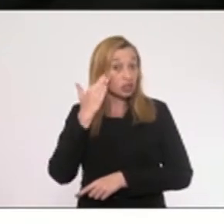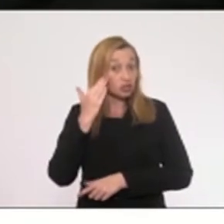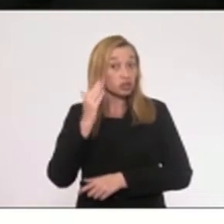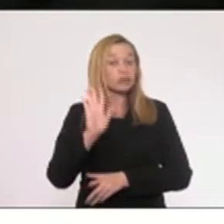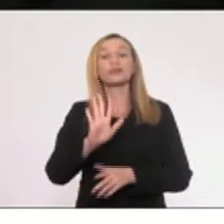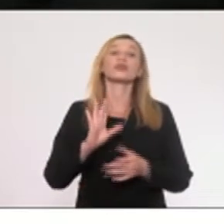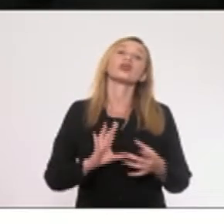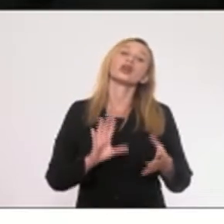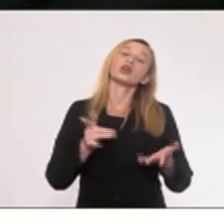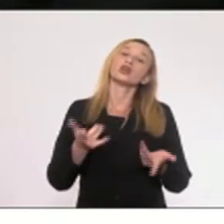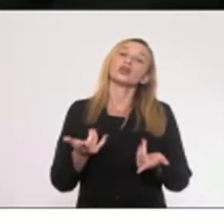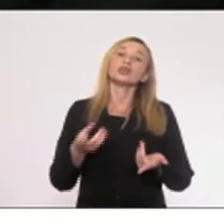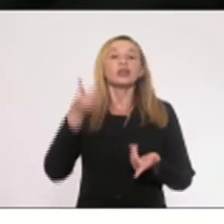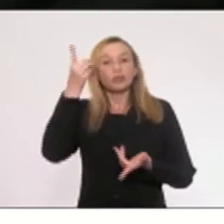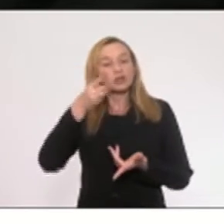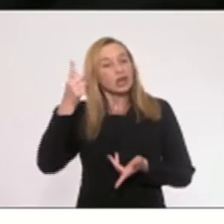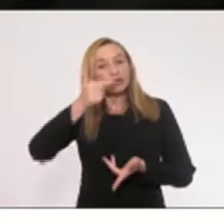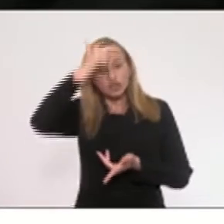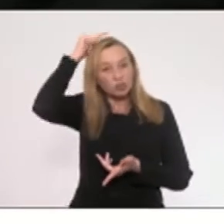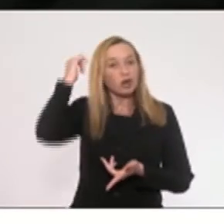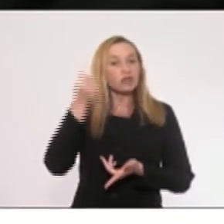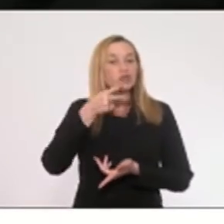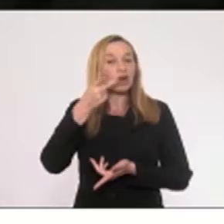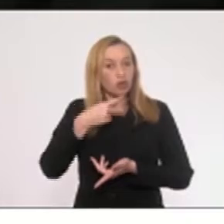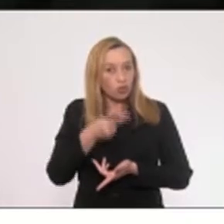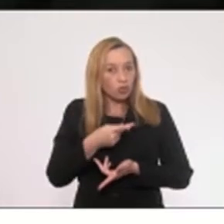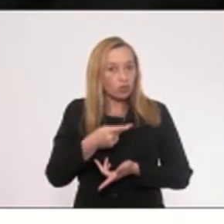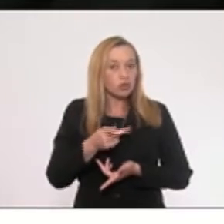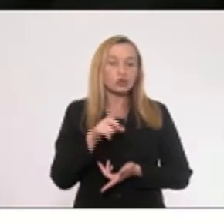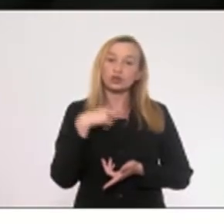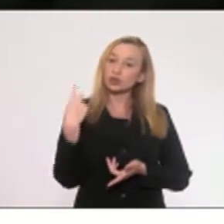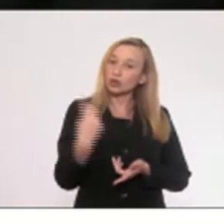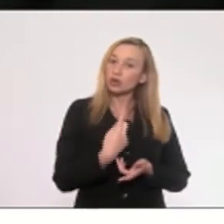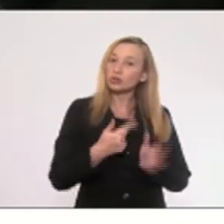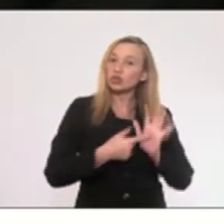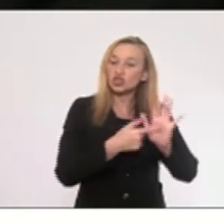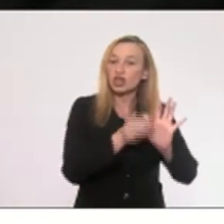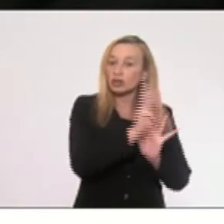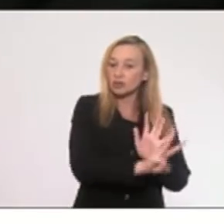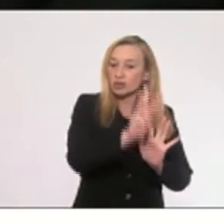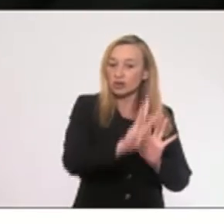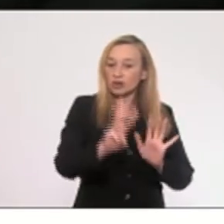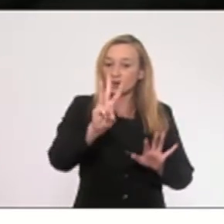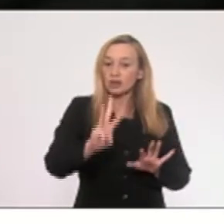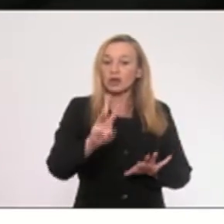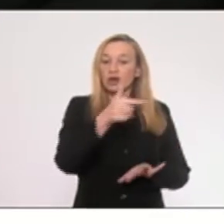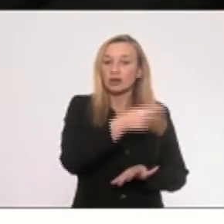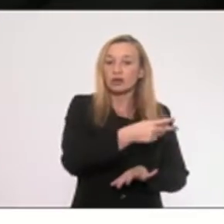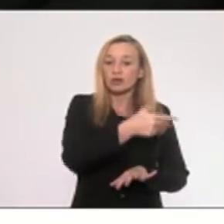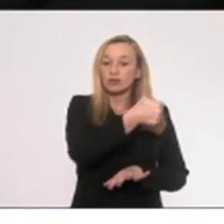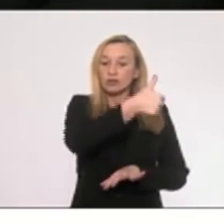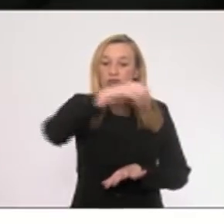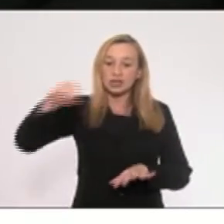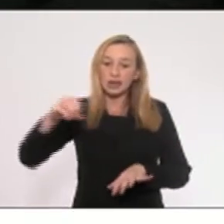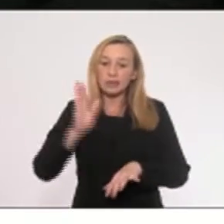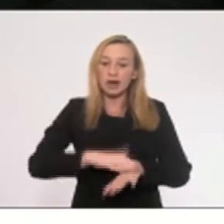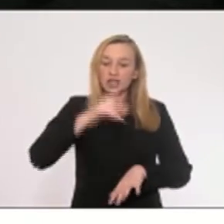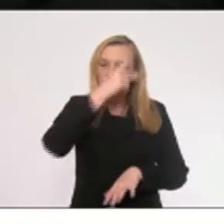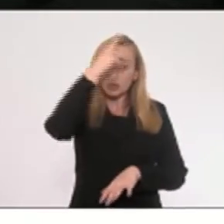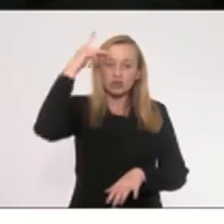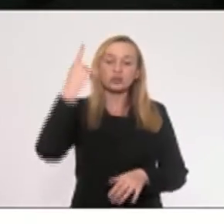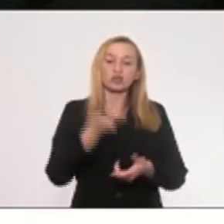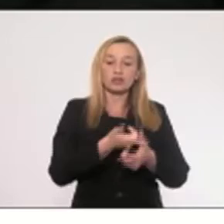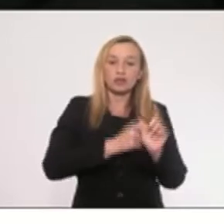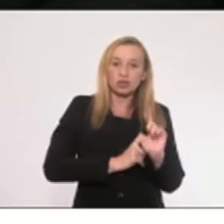o que o deputado Luiz Paulo disse, ao nós colocarmos um site, os 100 maiores devedores... Quanto mais...